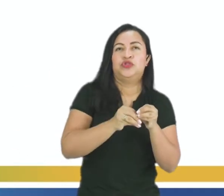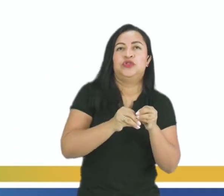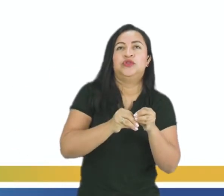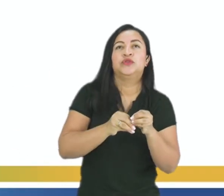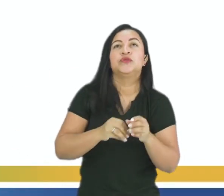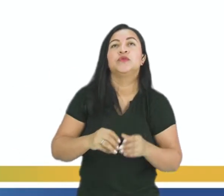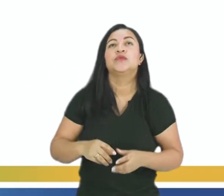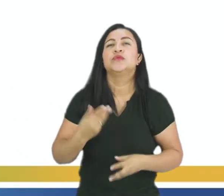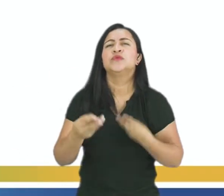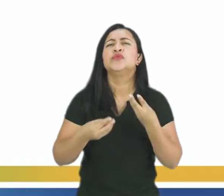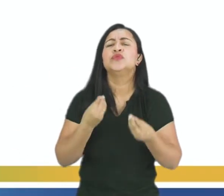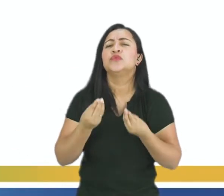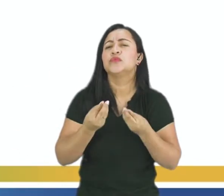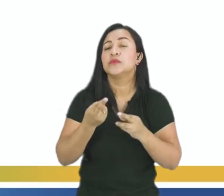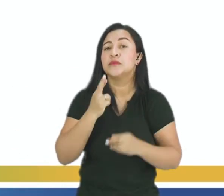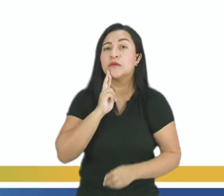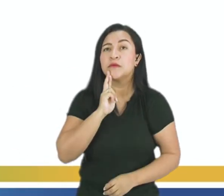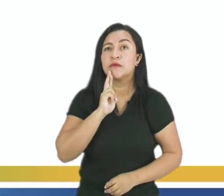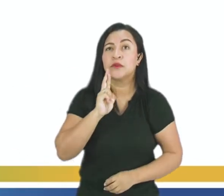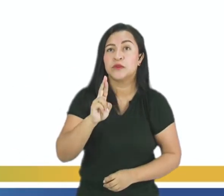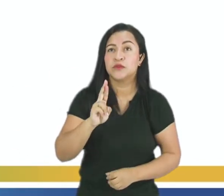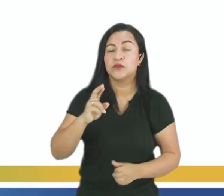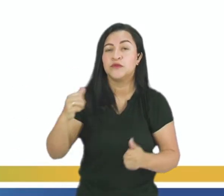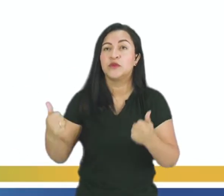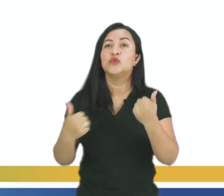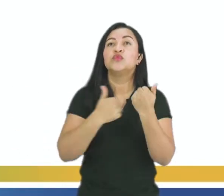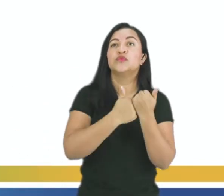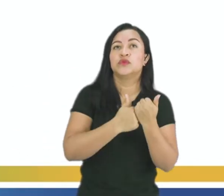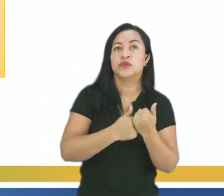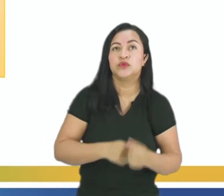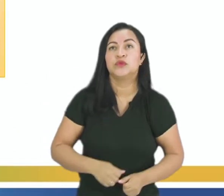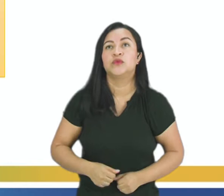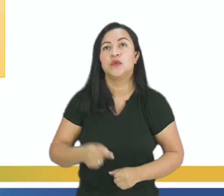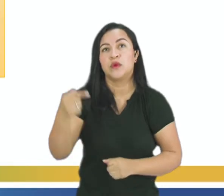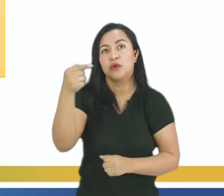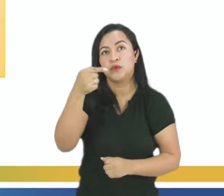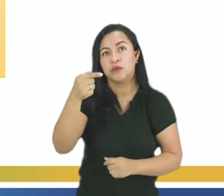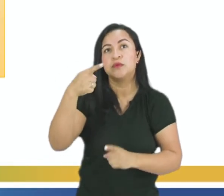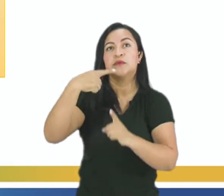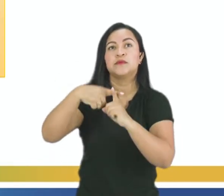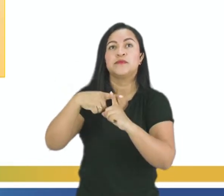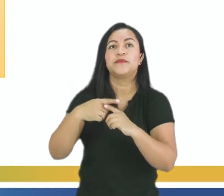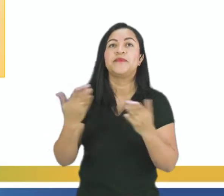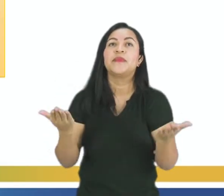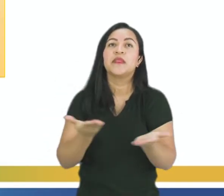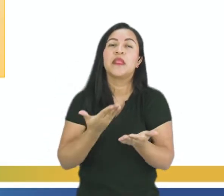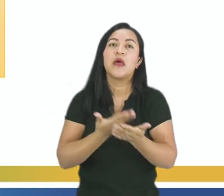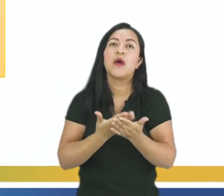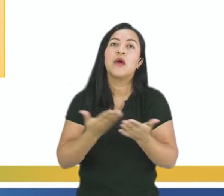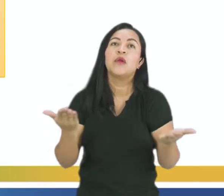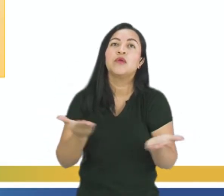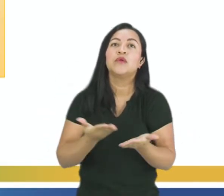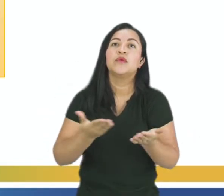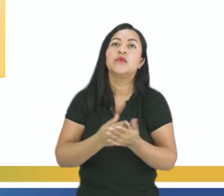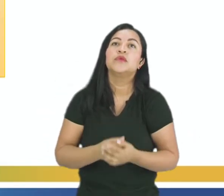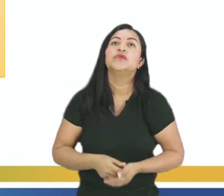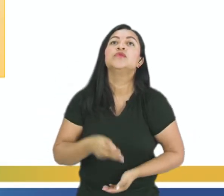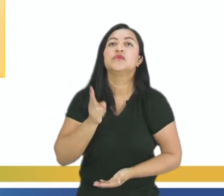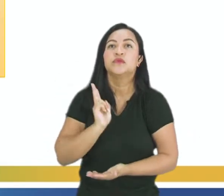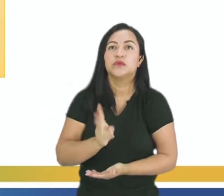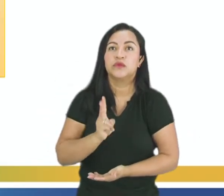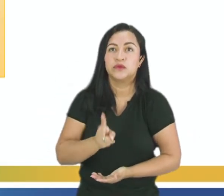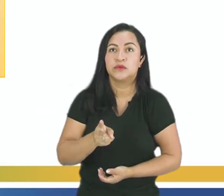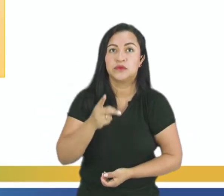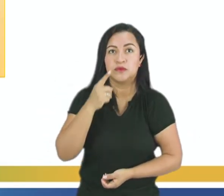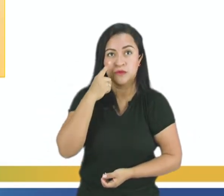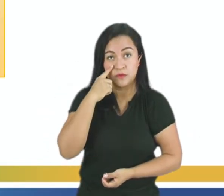resolver utilizando os métodos da substituição e da adição. Na aula de hoje, nós fixaremos o